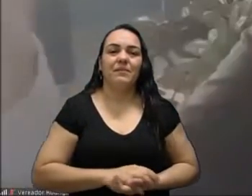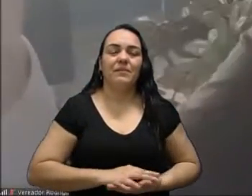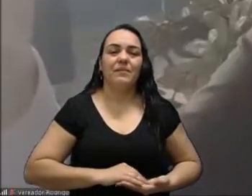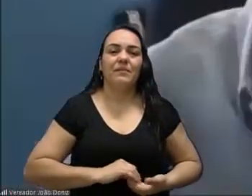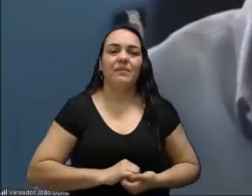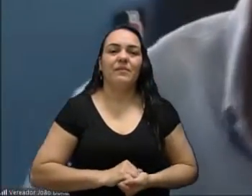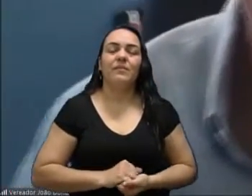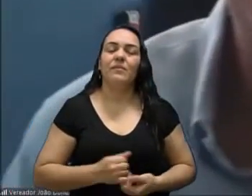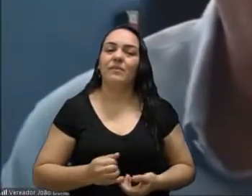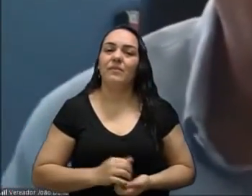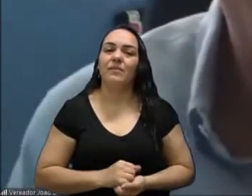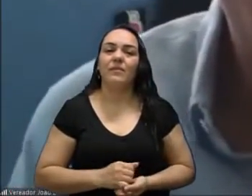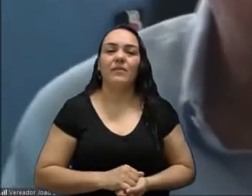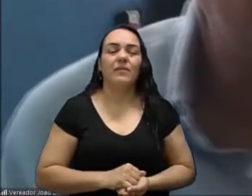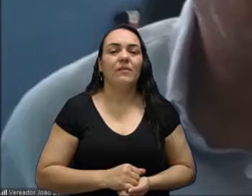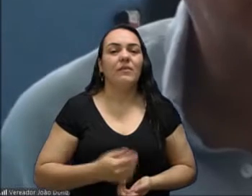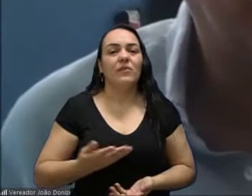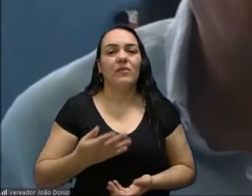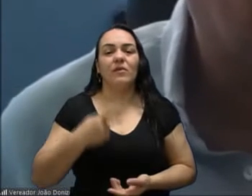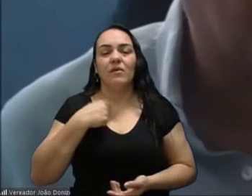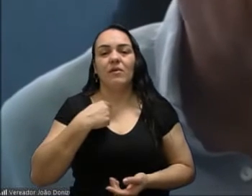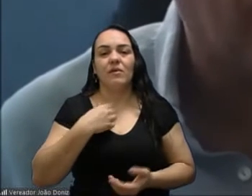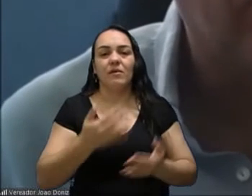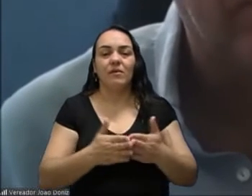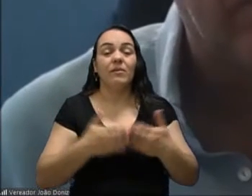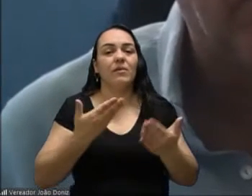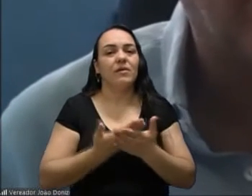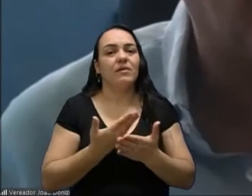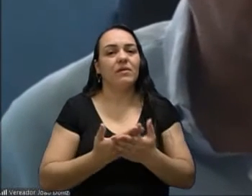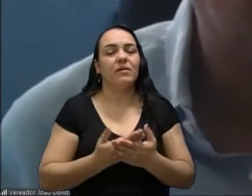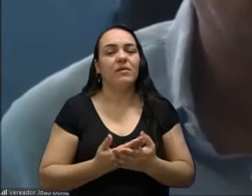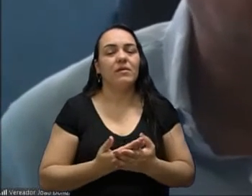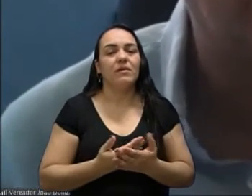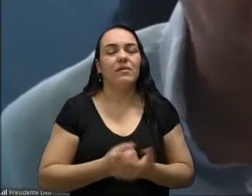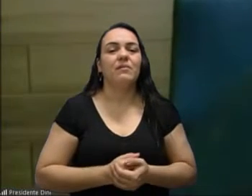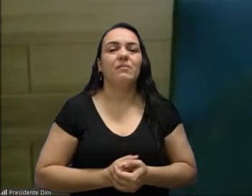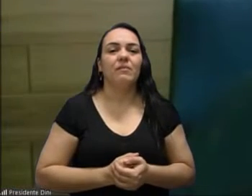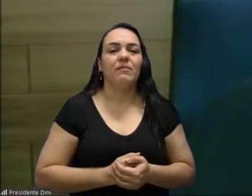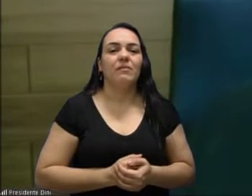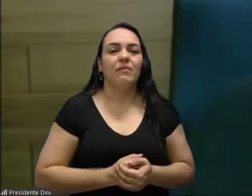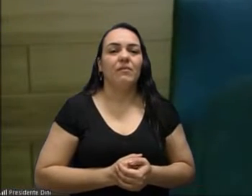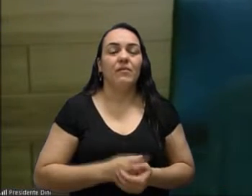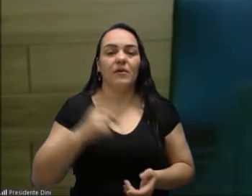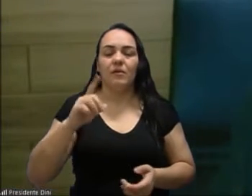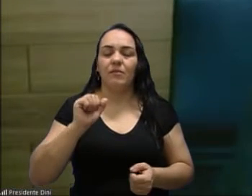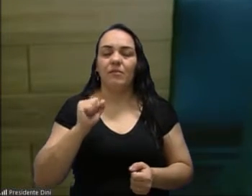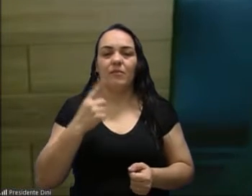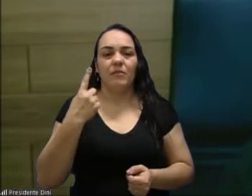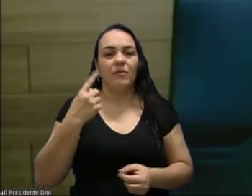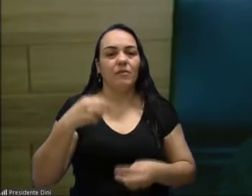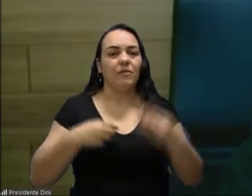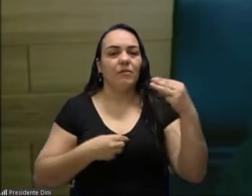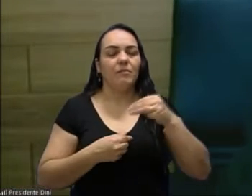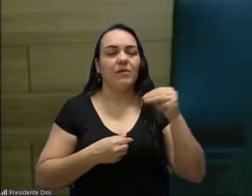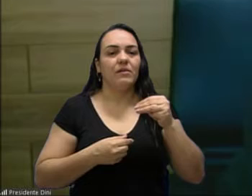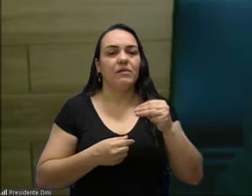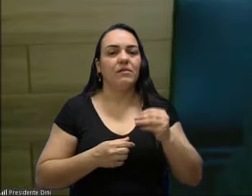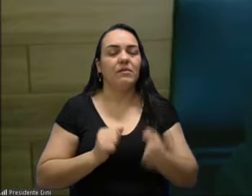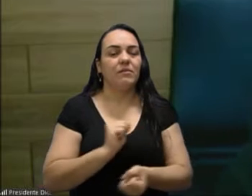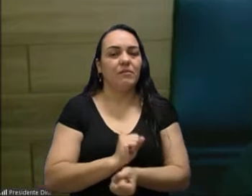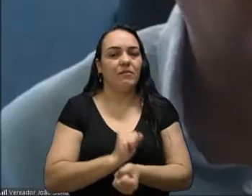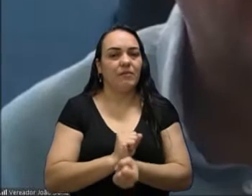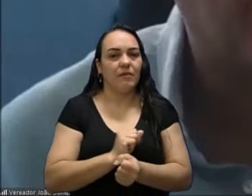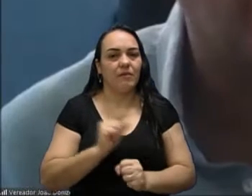pela hora do seu presidente fazer um requerimento verbal, por favor. Só um minutinho, um segundo, Mário.